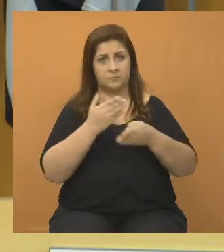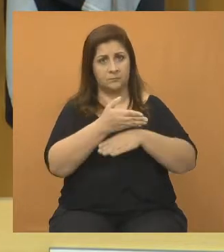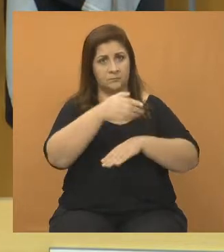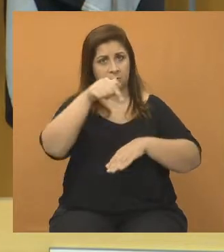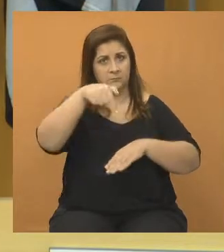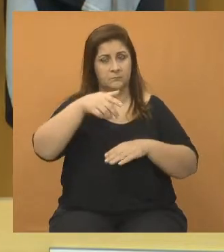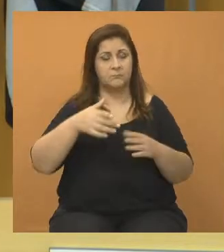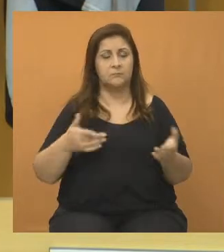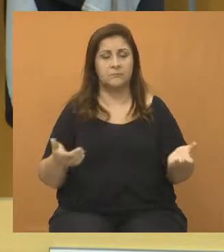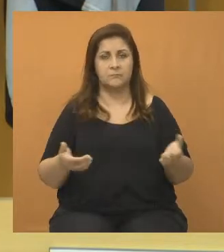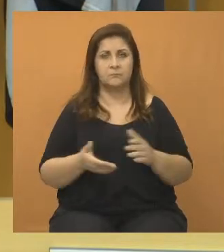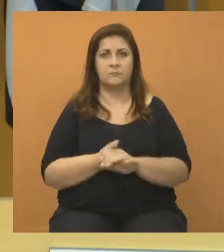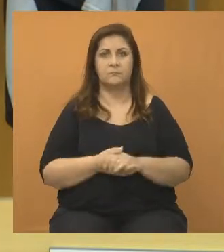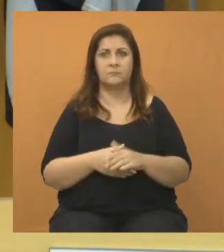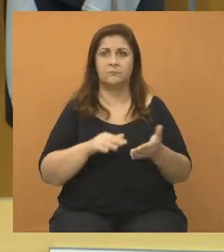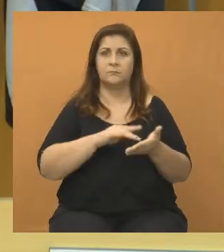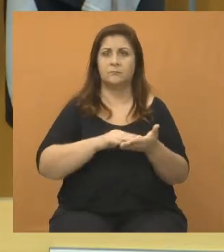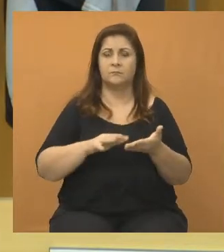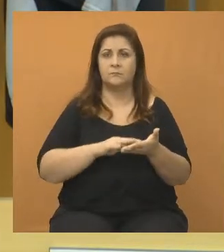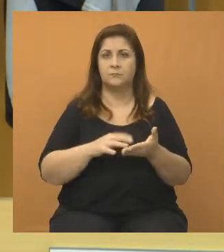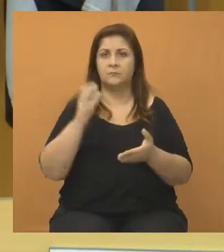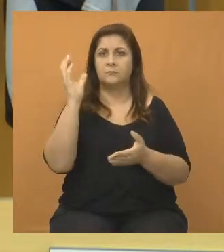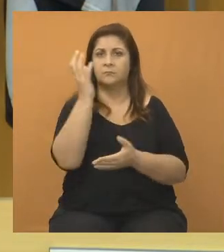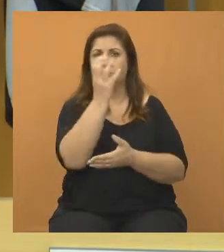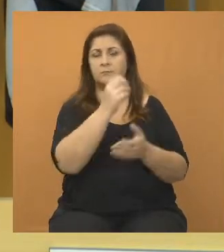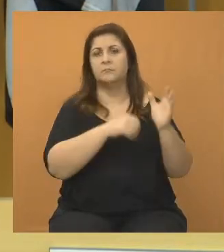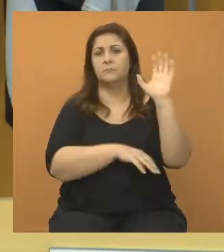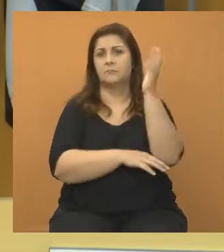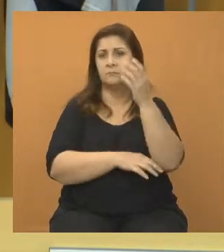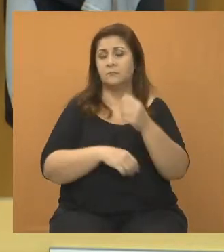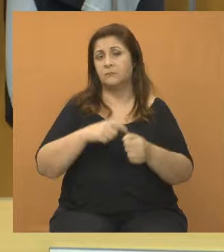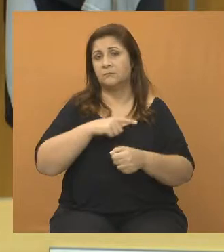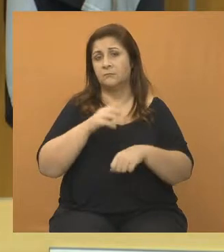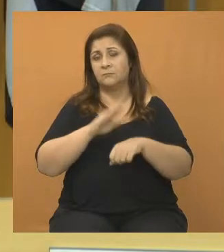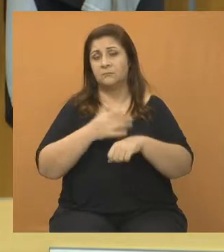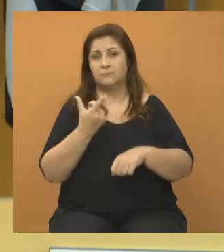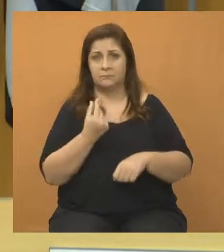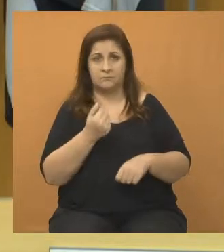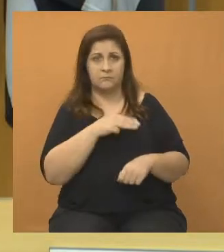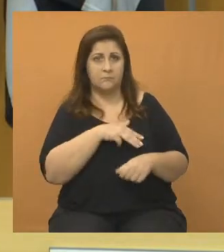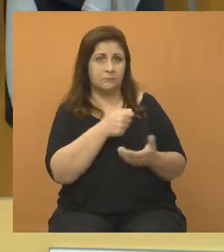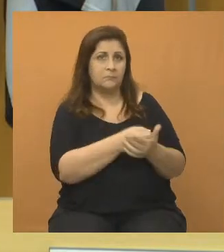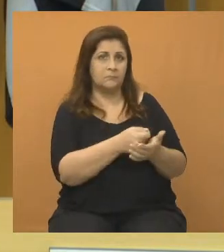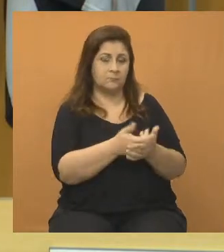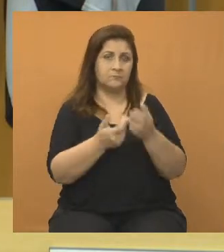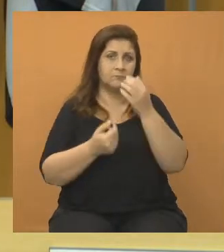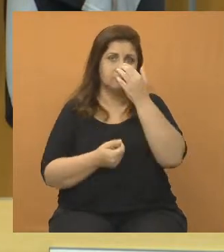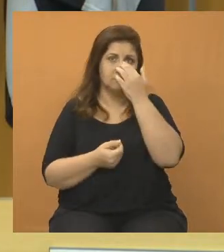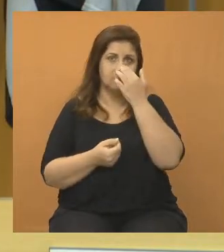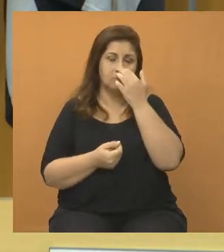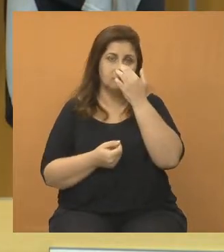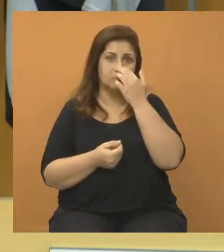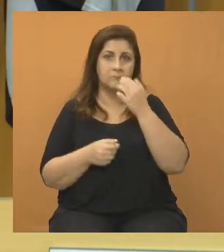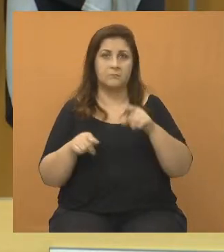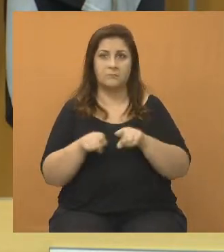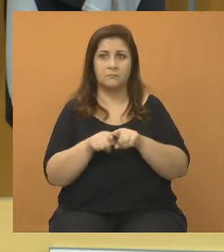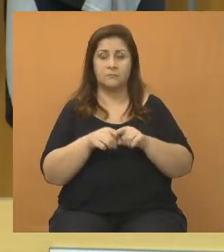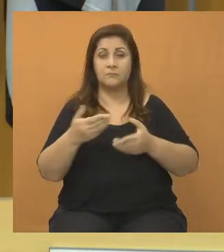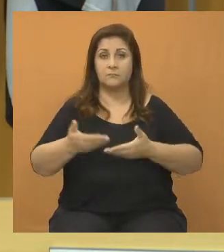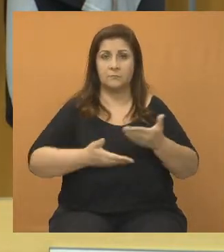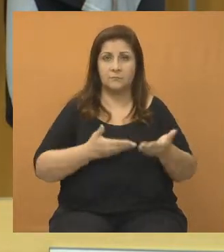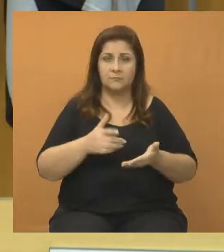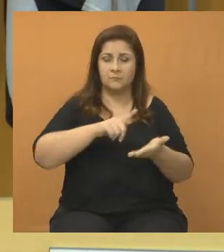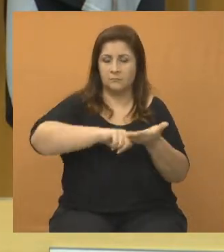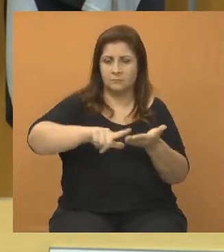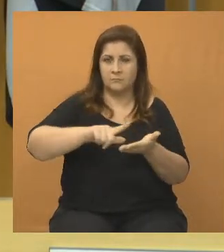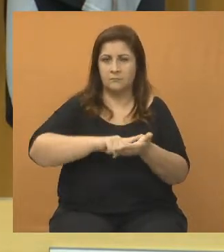Então, a Secretaria do Meio Ambiente, você tem parte também é consumido por esse aumento da folha, parte consumido por um aumento do serviço, né, de